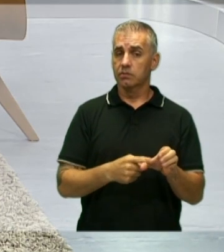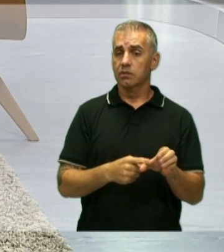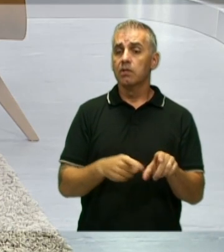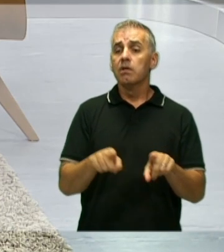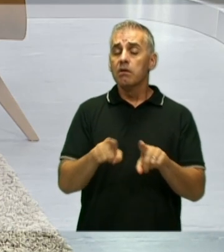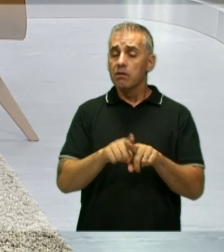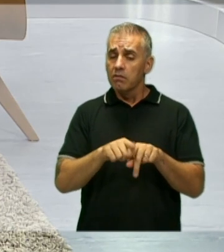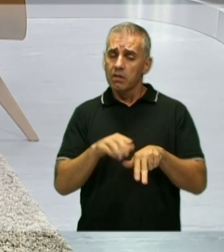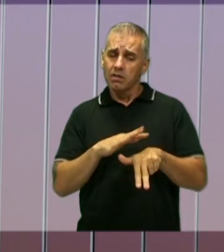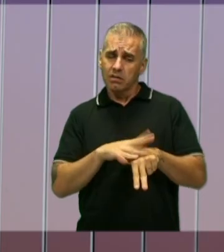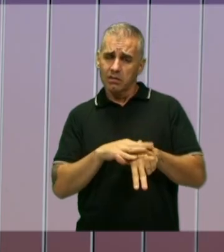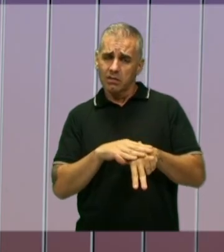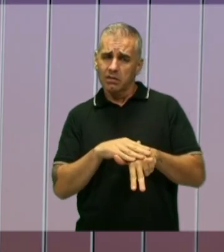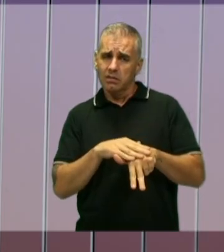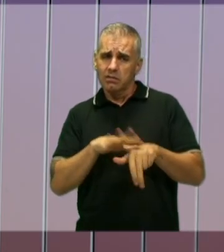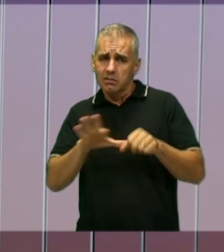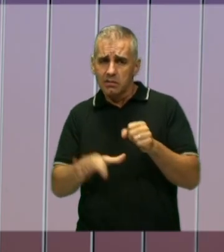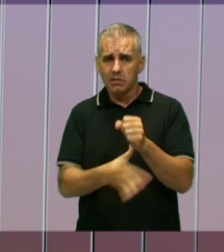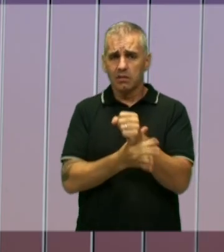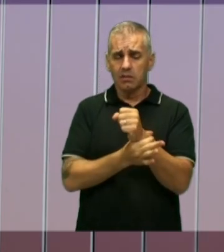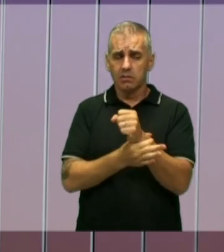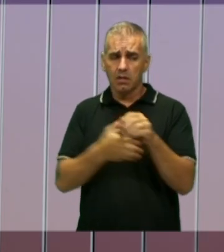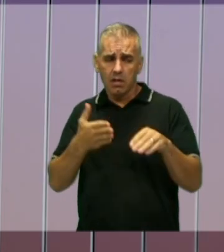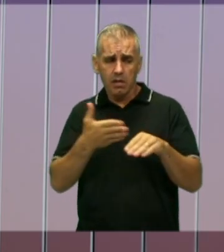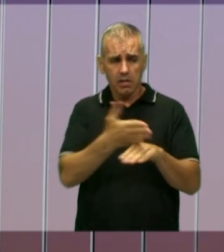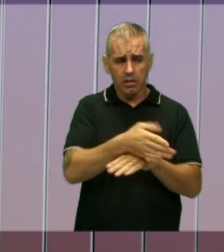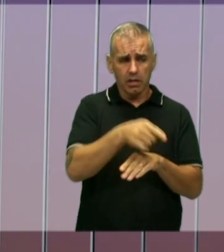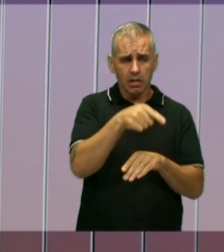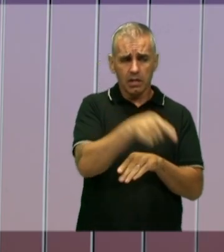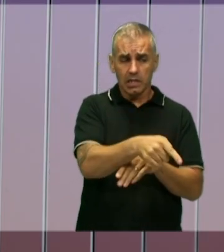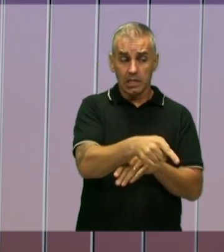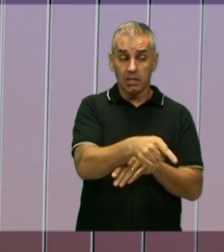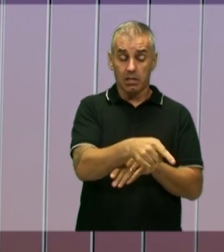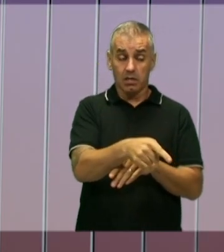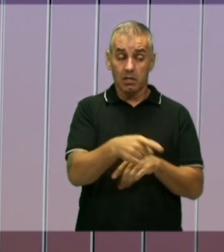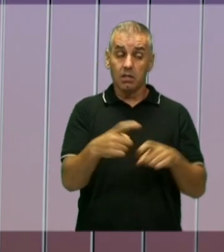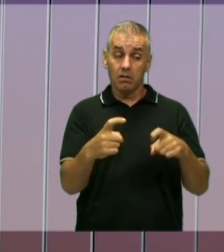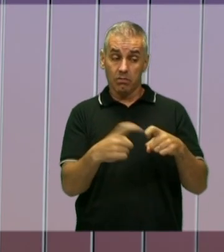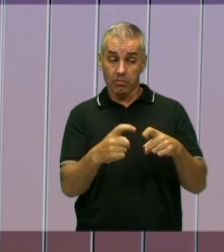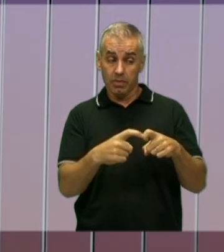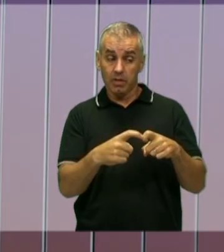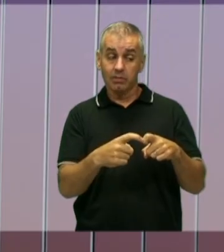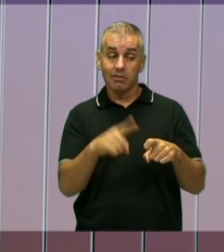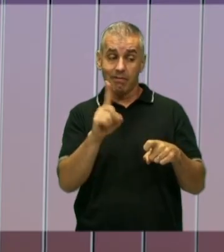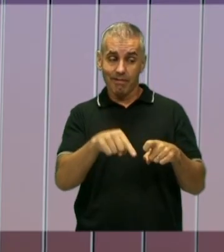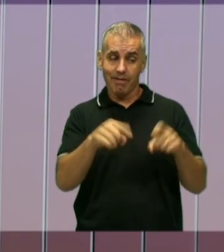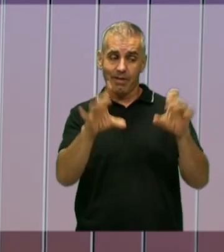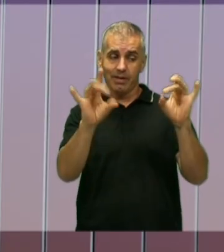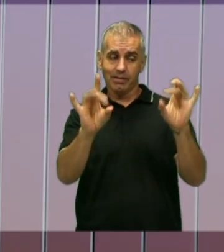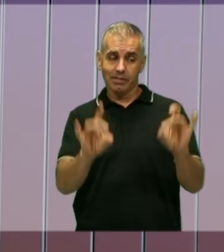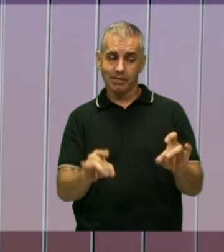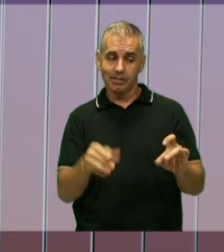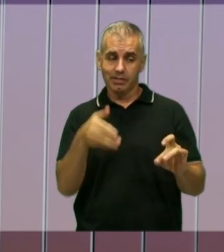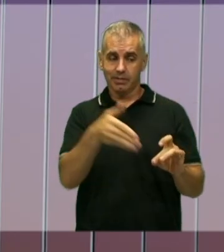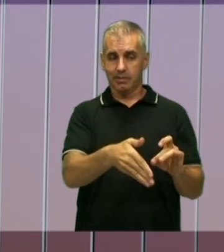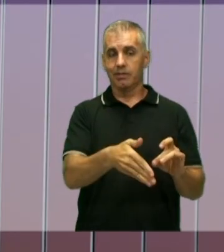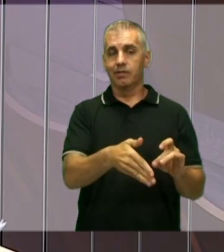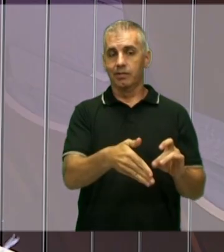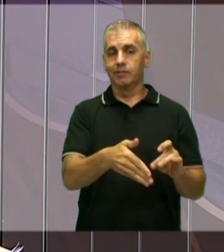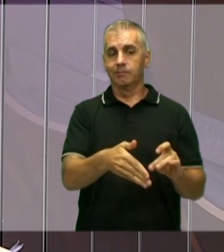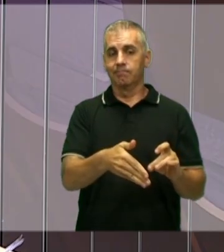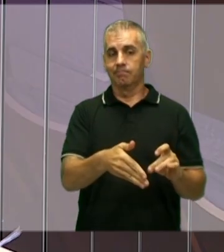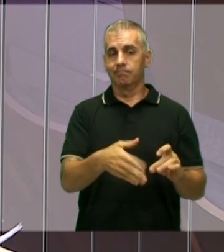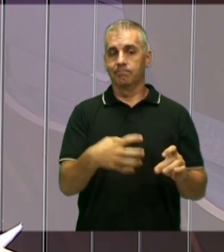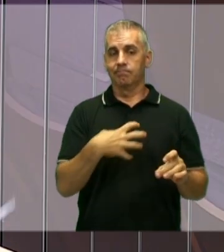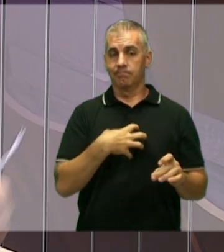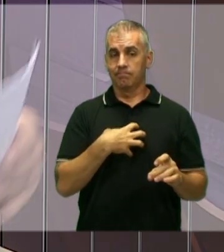sofre algum agravo entrar nesse ambiente e saber que ele está sendo atendido por um especialista específico daquele setor. A proposta é muito